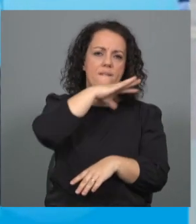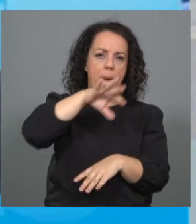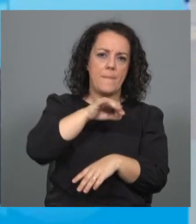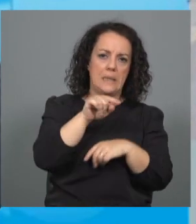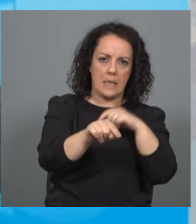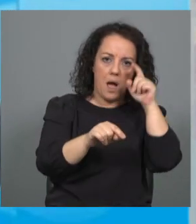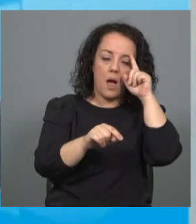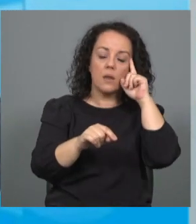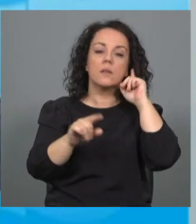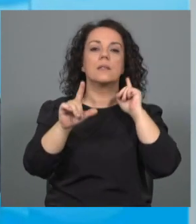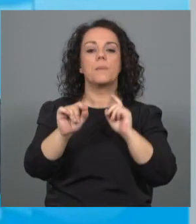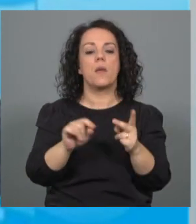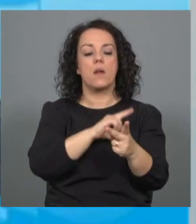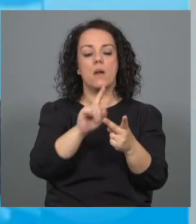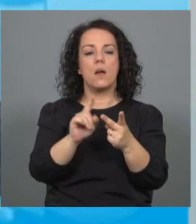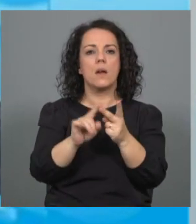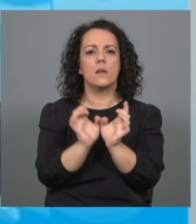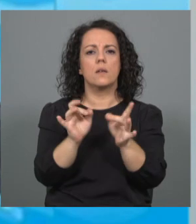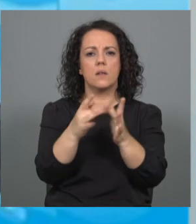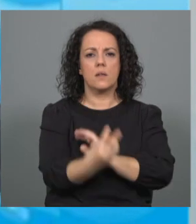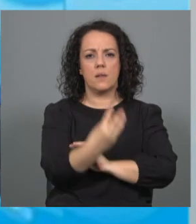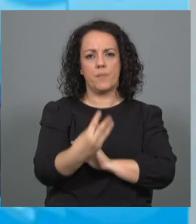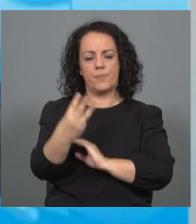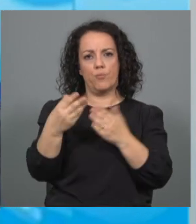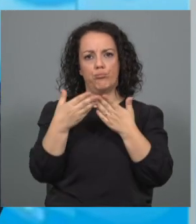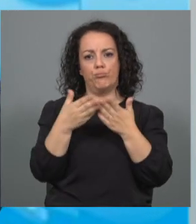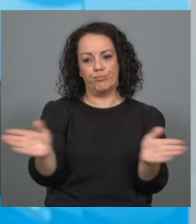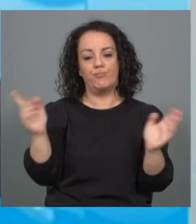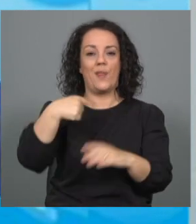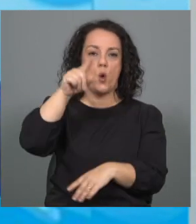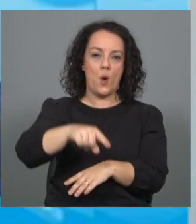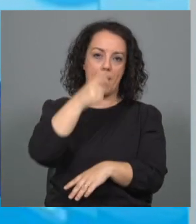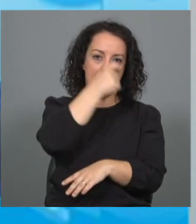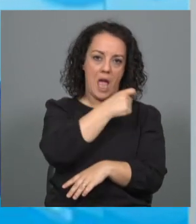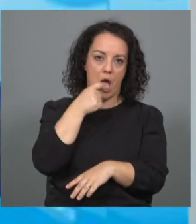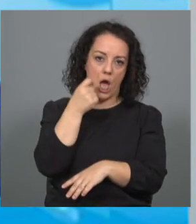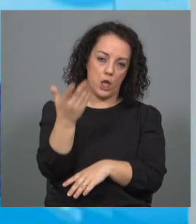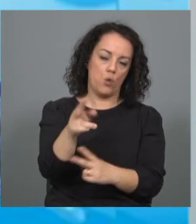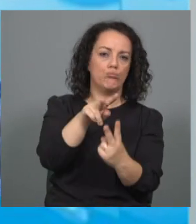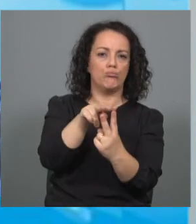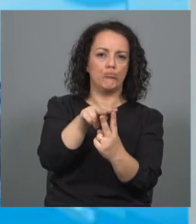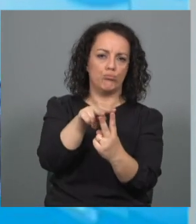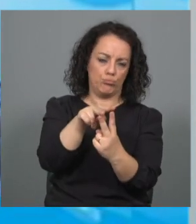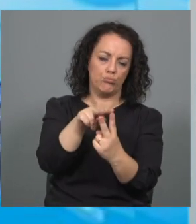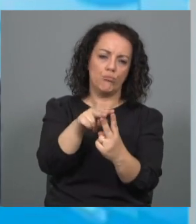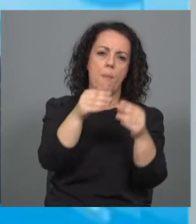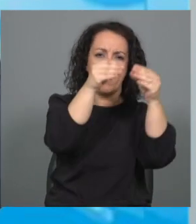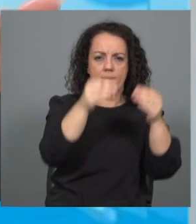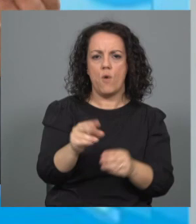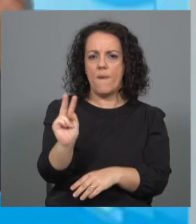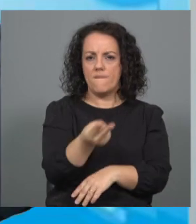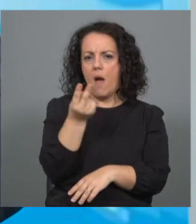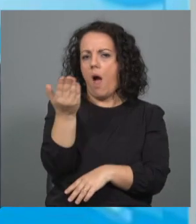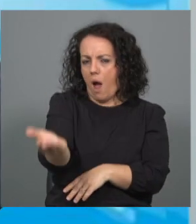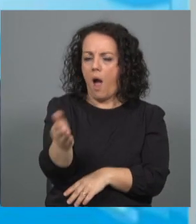lançada pela primeira no dia 1 de maio, portanto, nessas duas poderão encontrar, e diremos